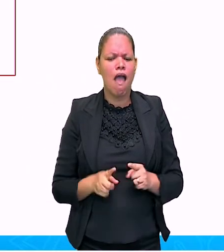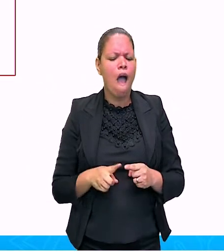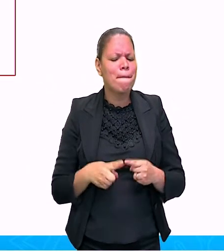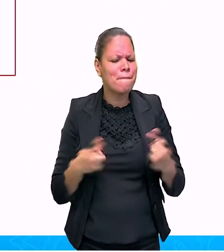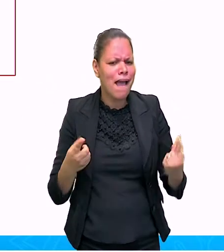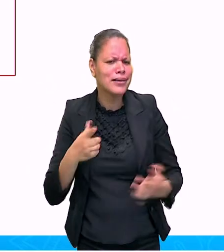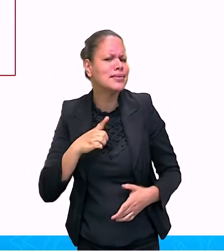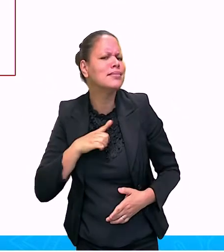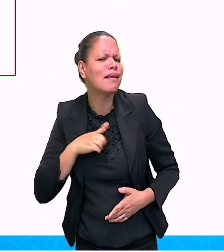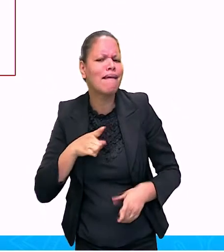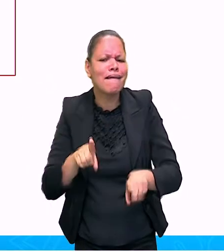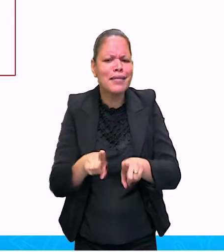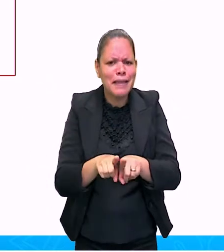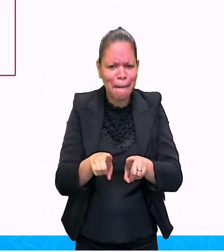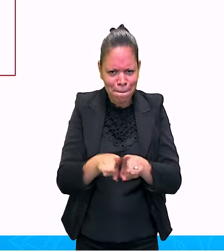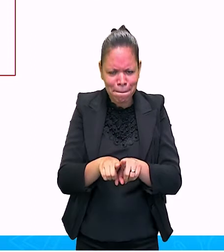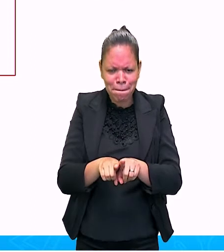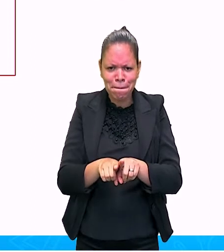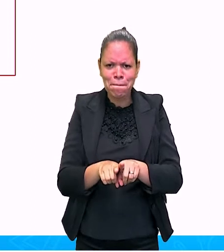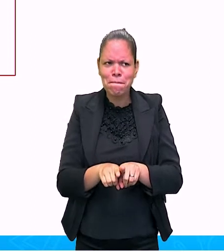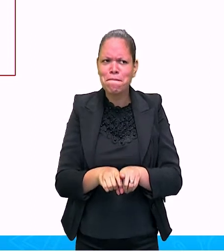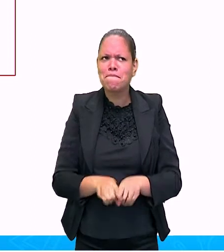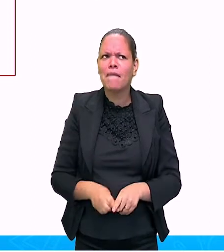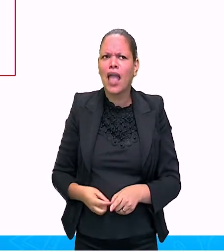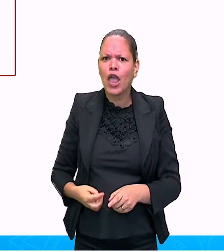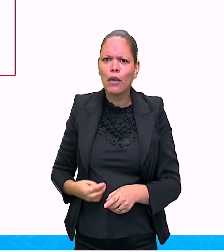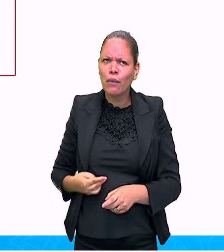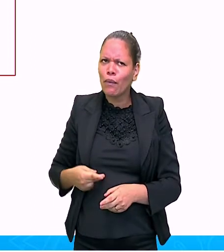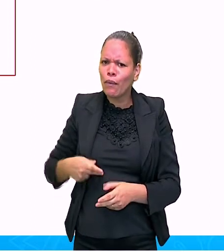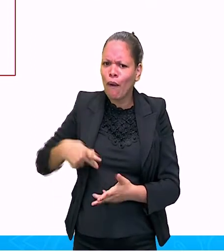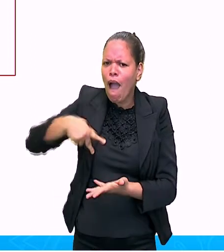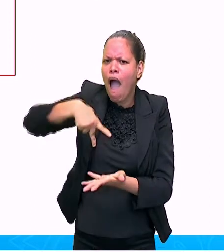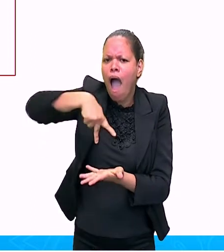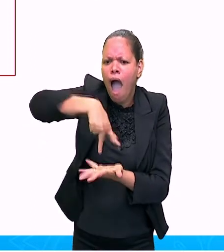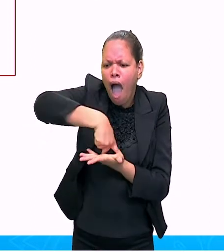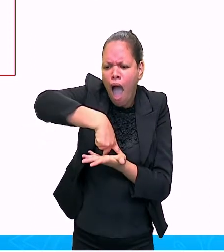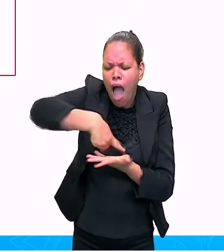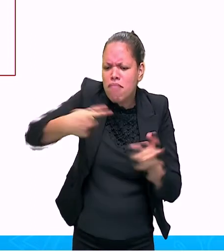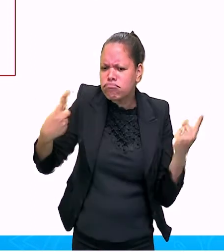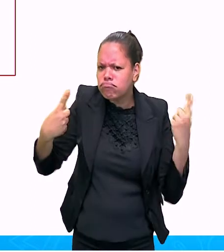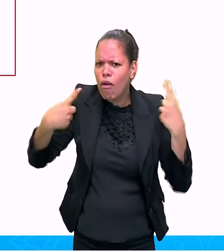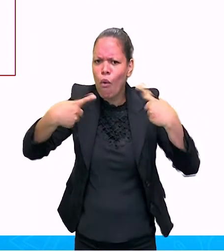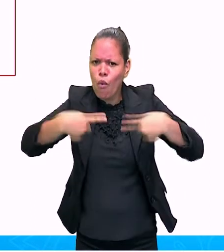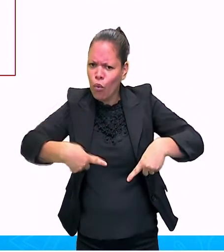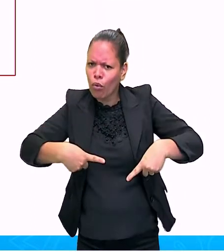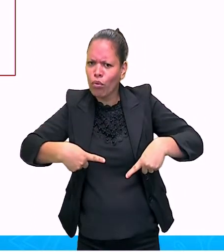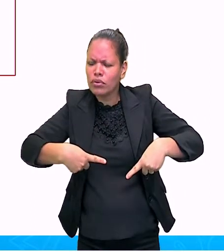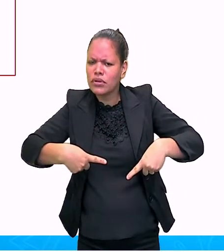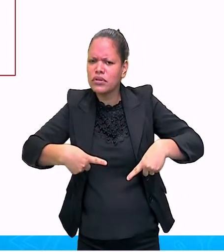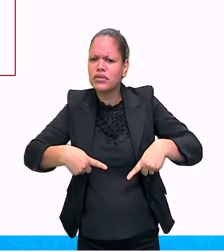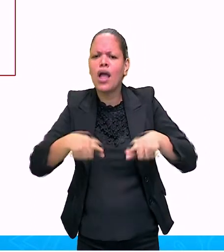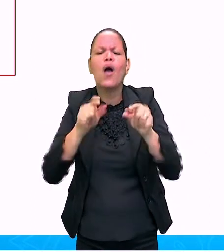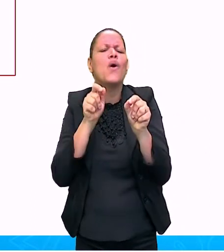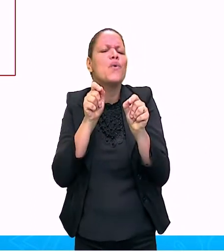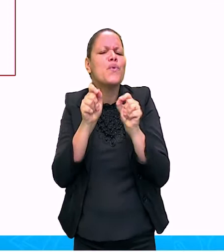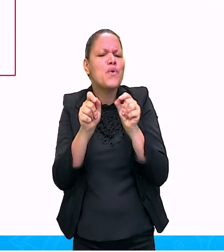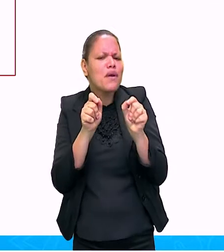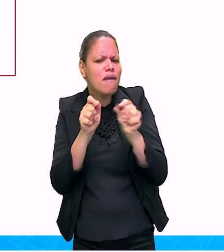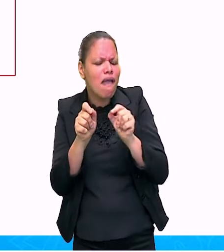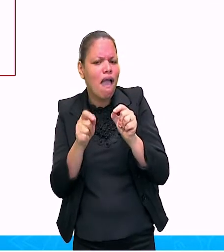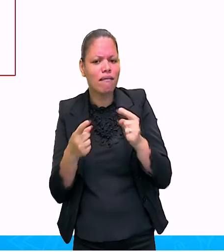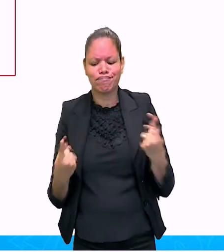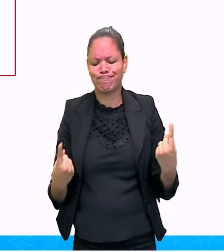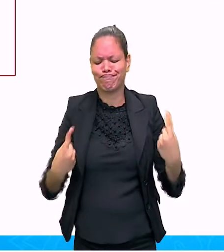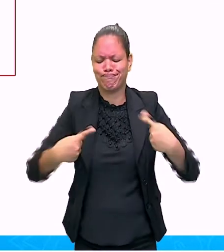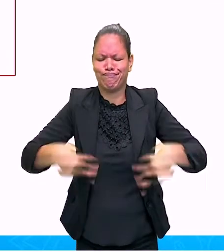O antagonista é o quê? É o contrário do protagonista. O antagonista é o adversário da